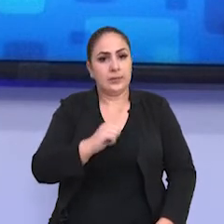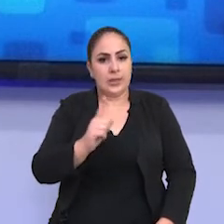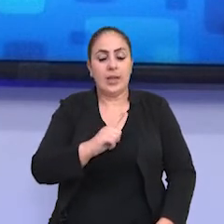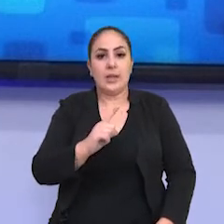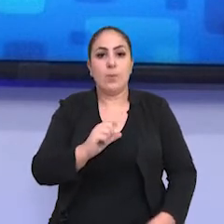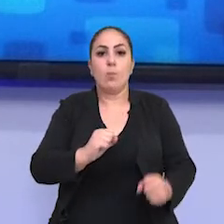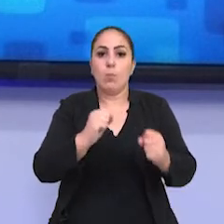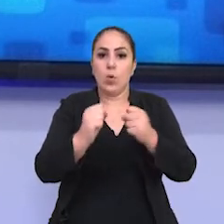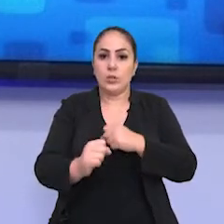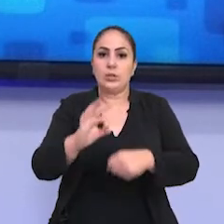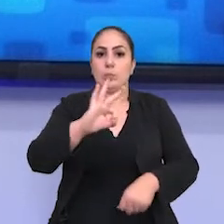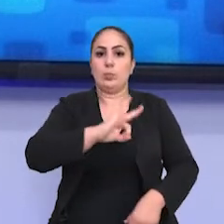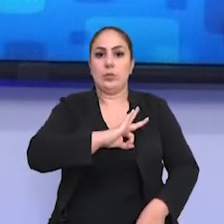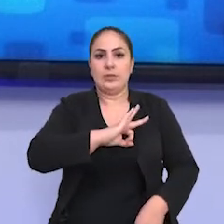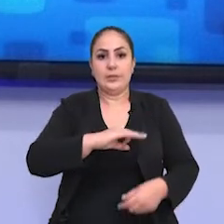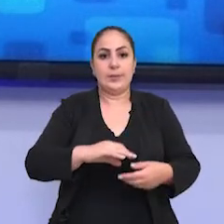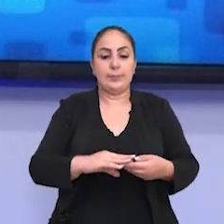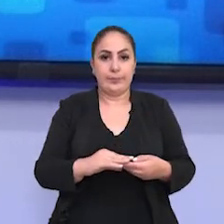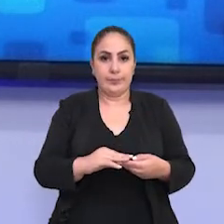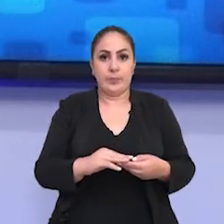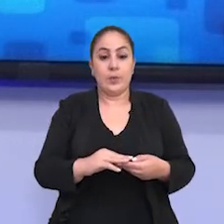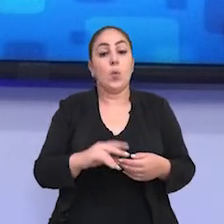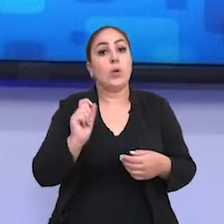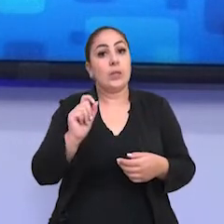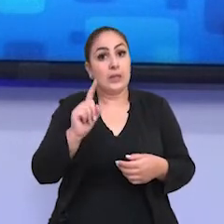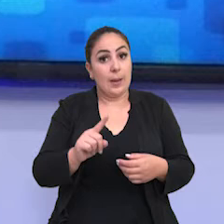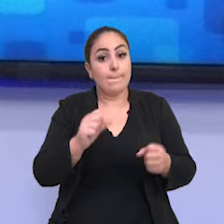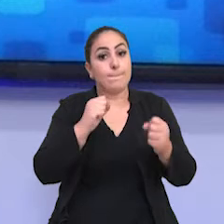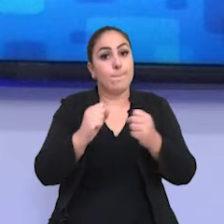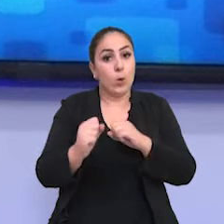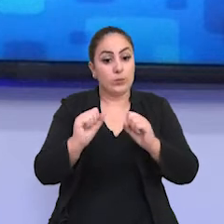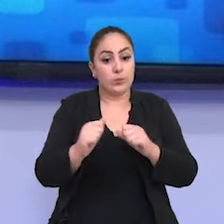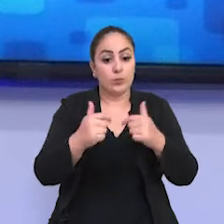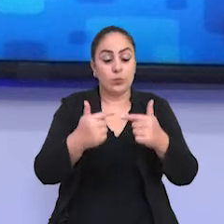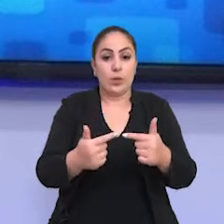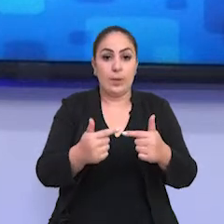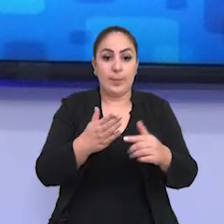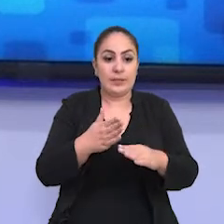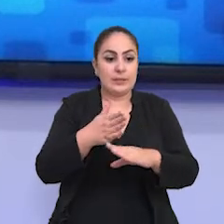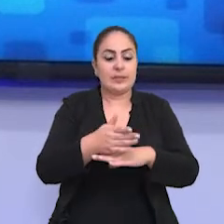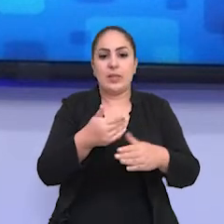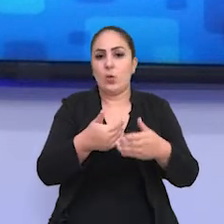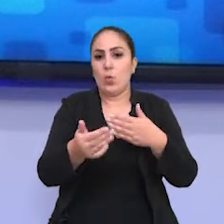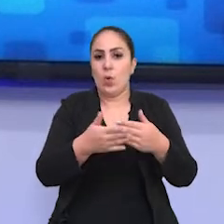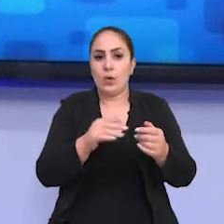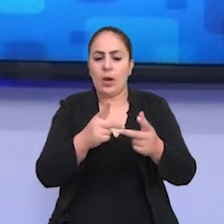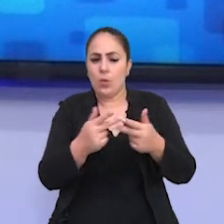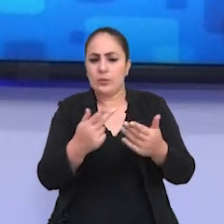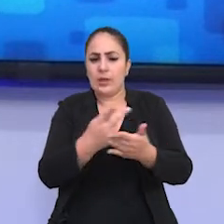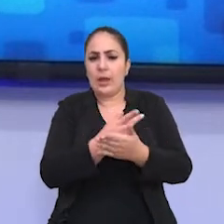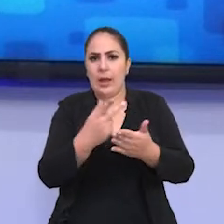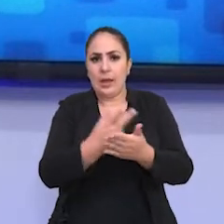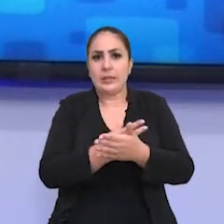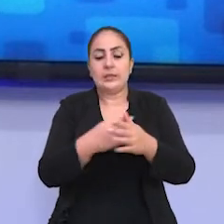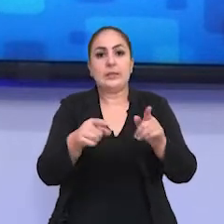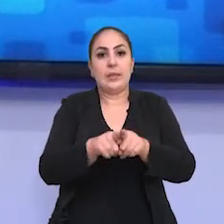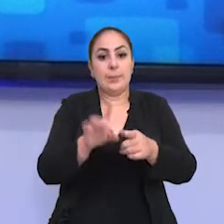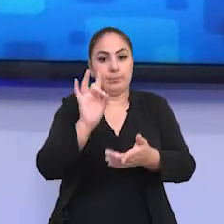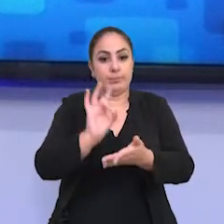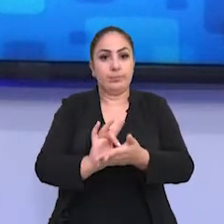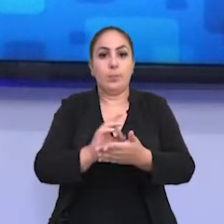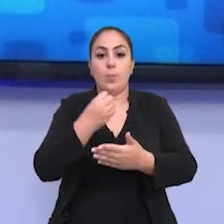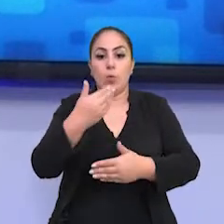sessões exercem poder de polícia. Ou seja, podem atuar para cessar qualquer irregularidade